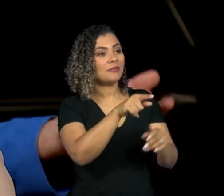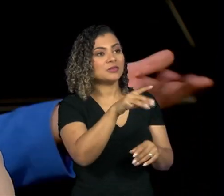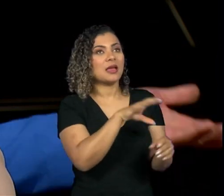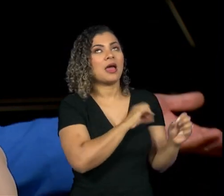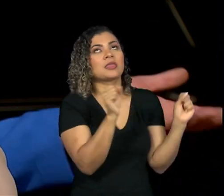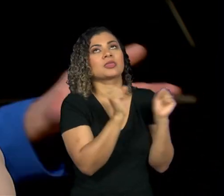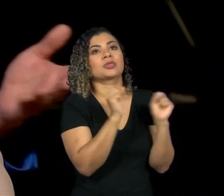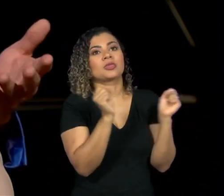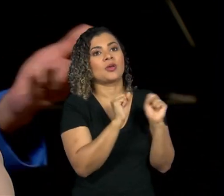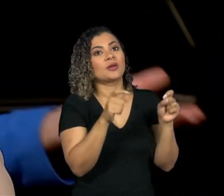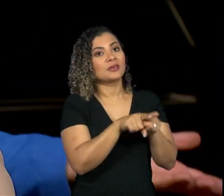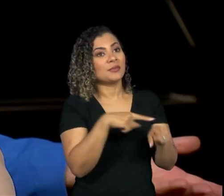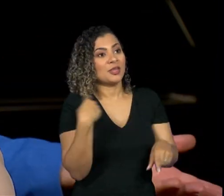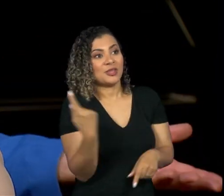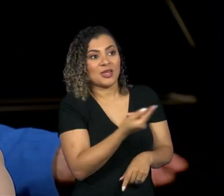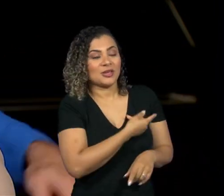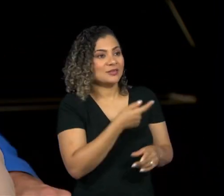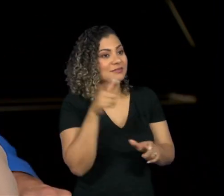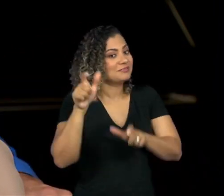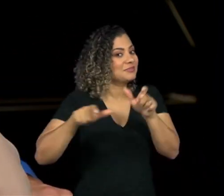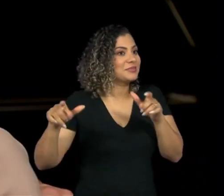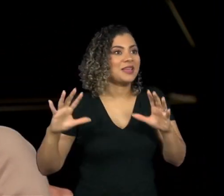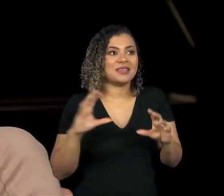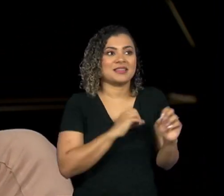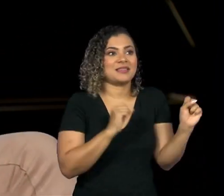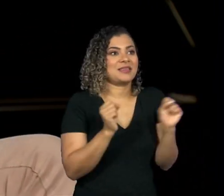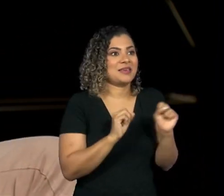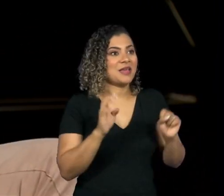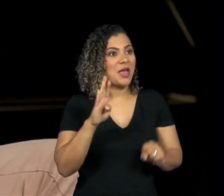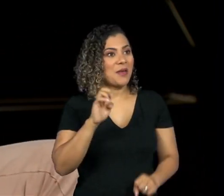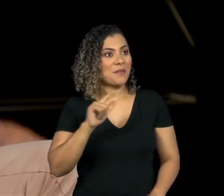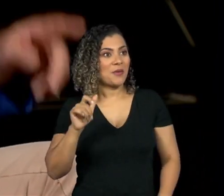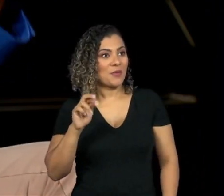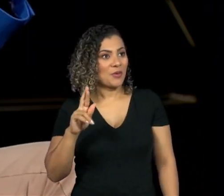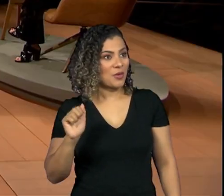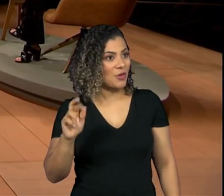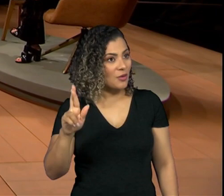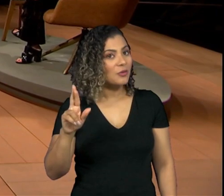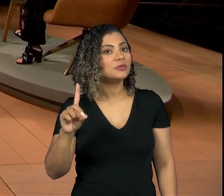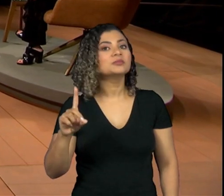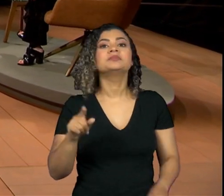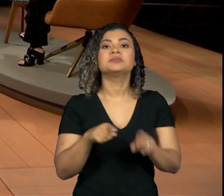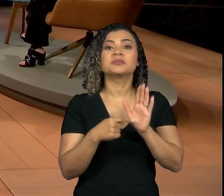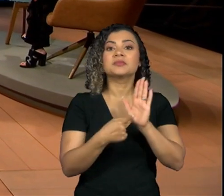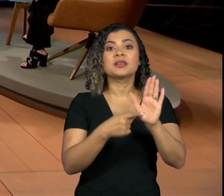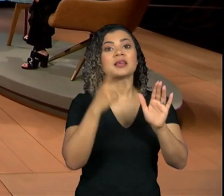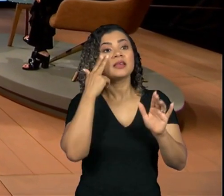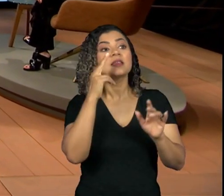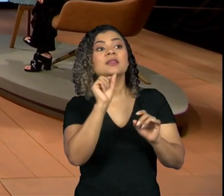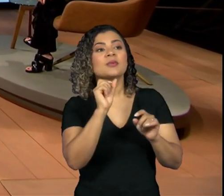seu, nosso e de muita gente, né? Nós fizemos um quadro sobre ele, olha só.